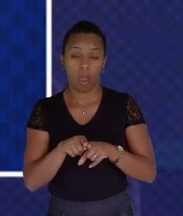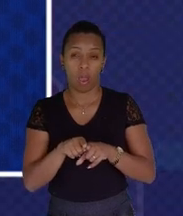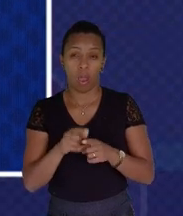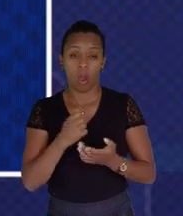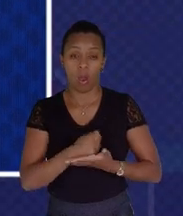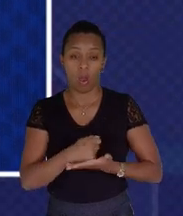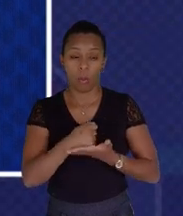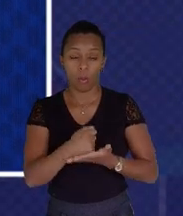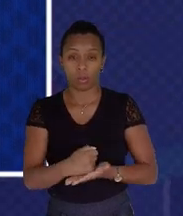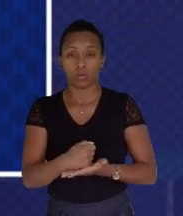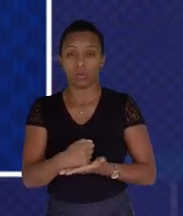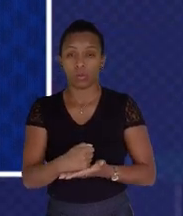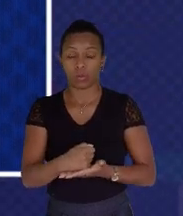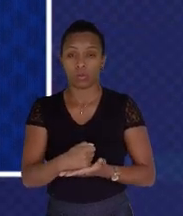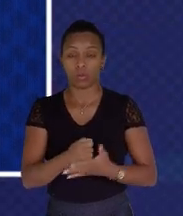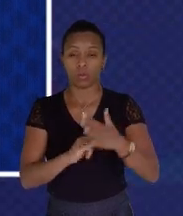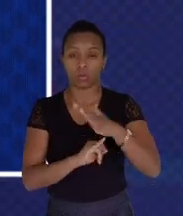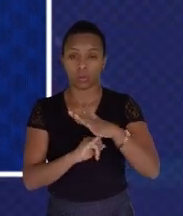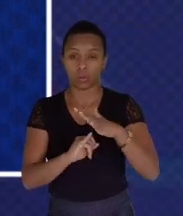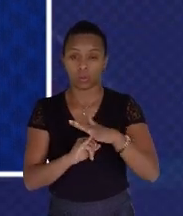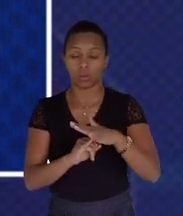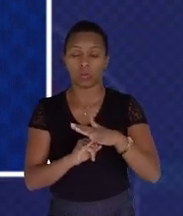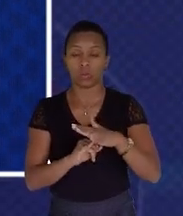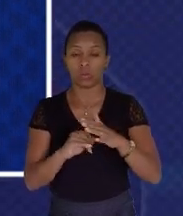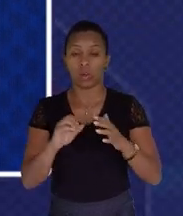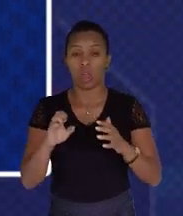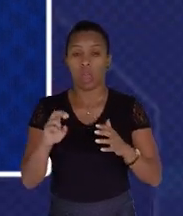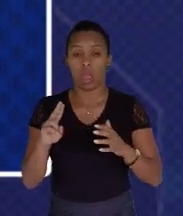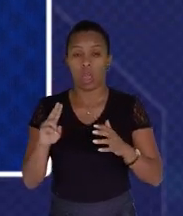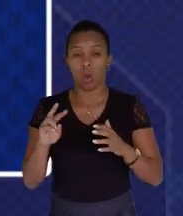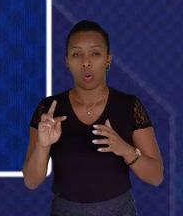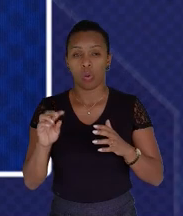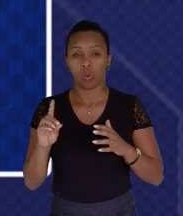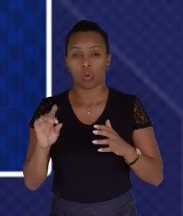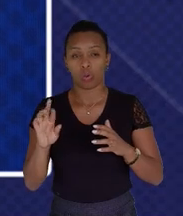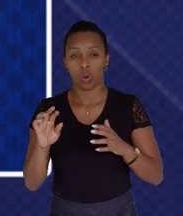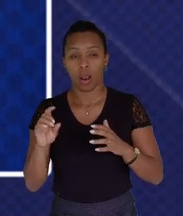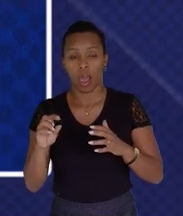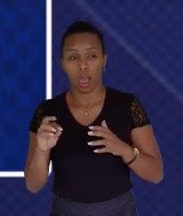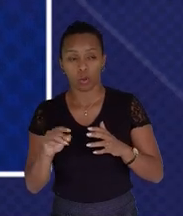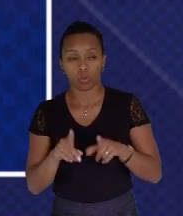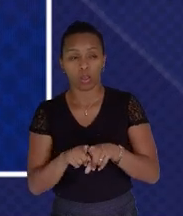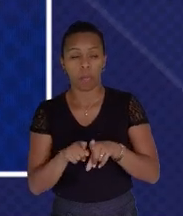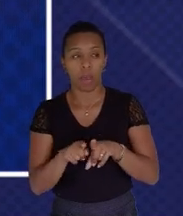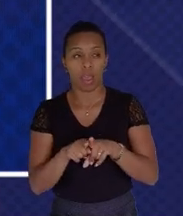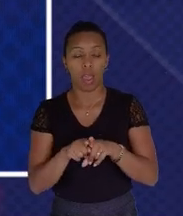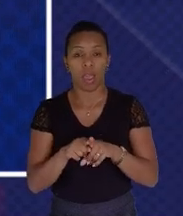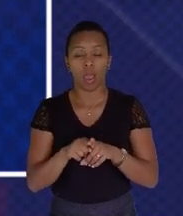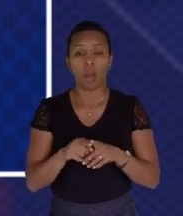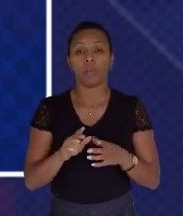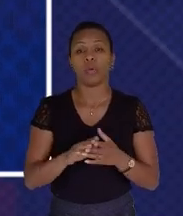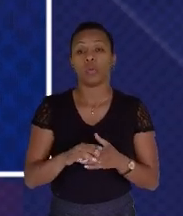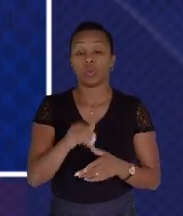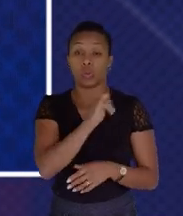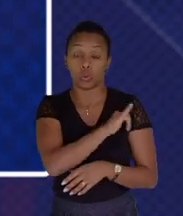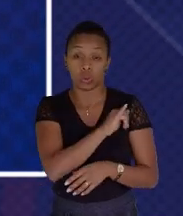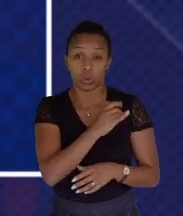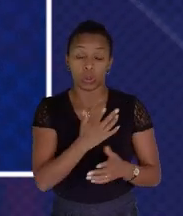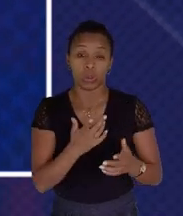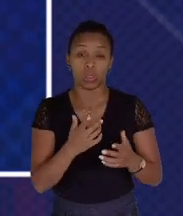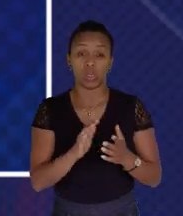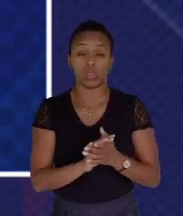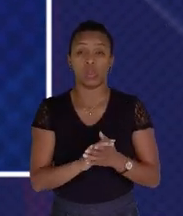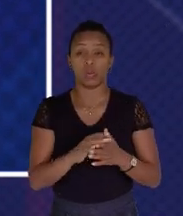apoiadores, o Instituto República, o Eldorado, a BDI, o Porto Digital, o Museu de Arte do Rio, o